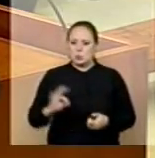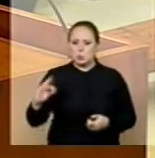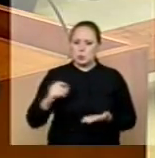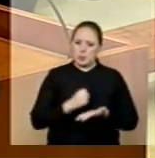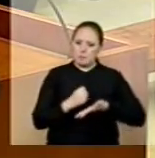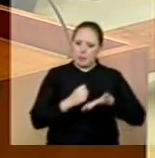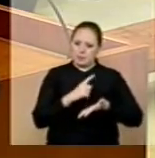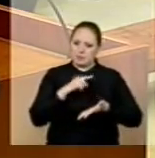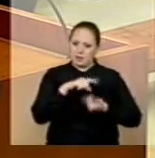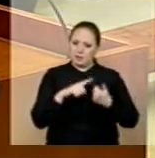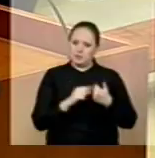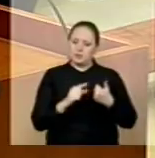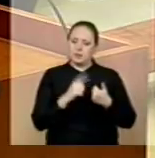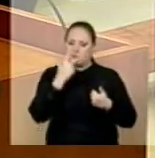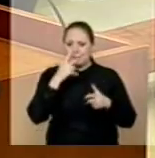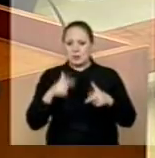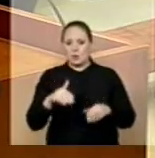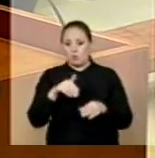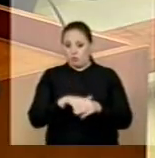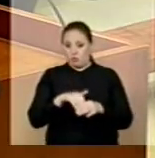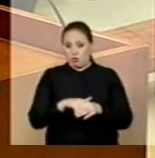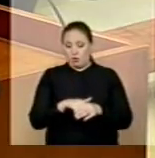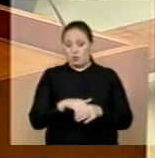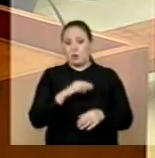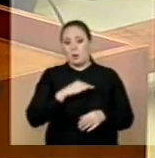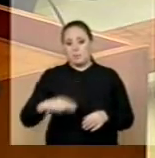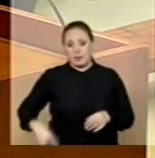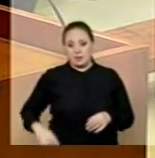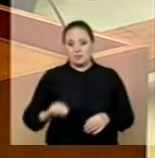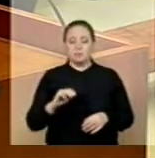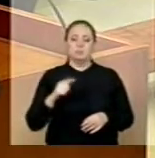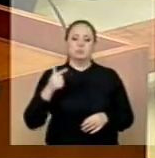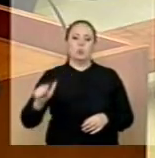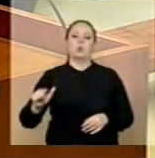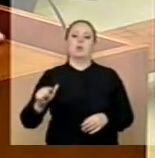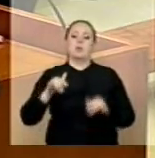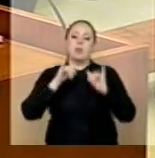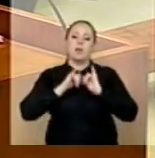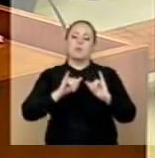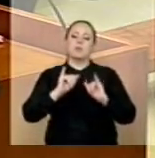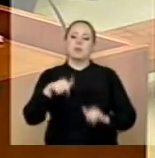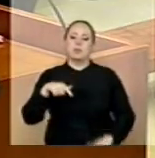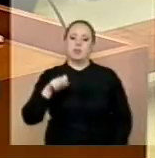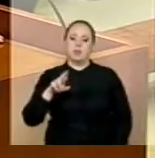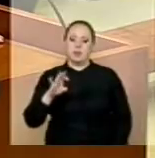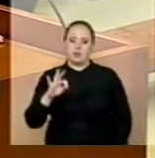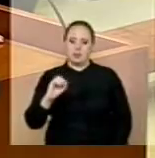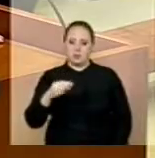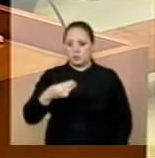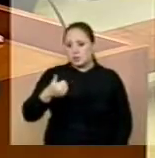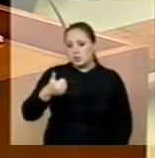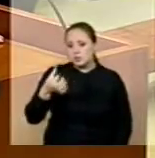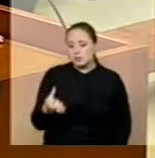nele contida é a reprodução do voto do eminente ministro Sepúlveda Pertence, que proferira no inquérito 316,